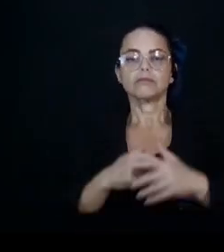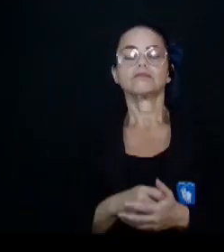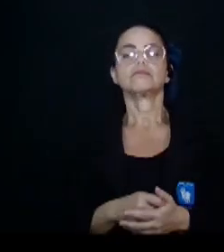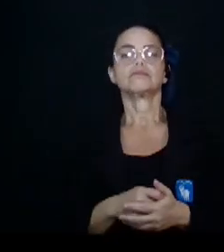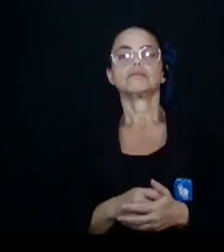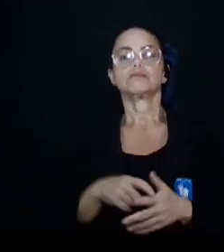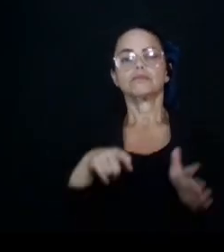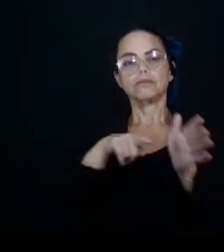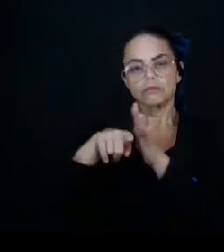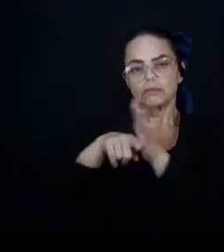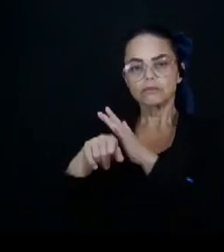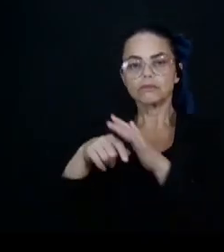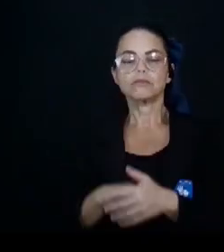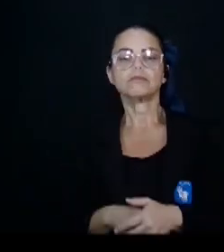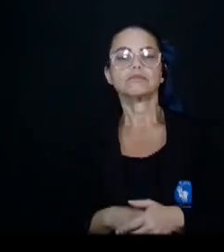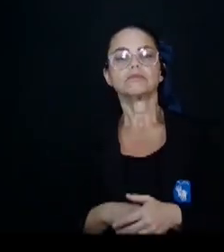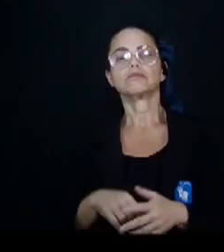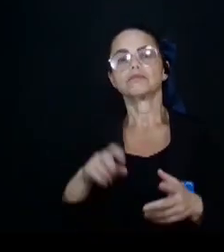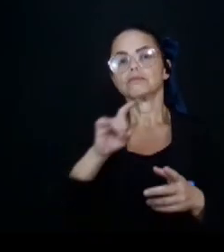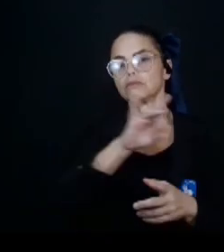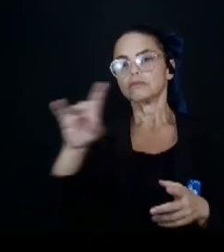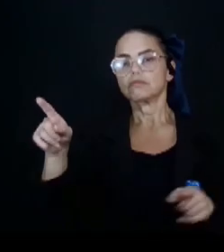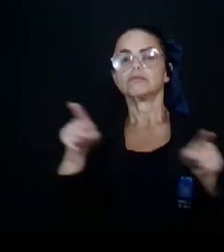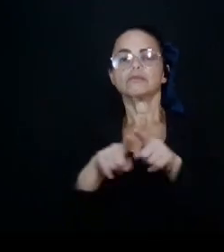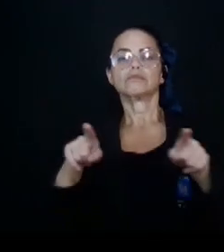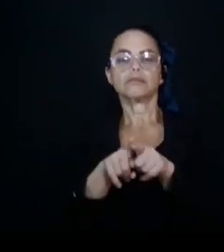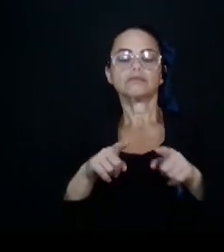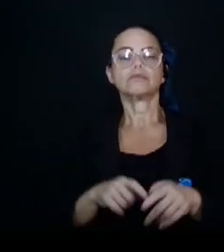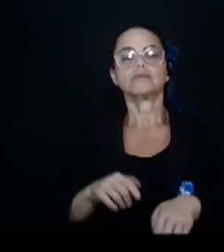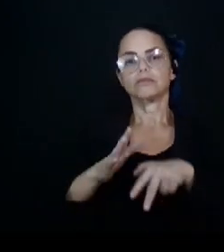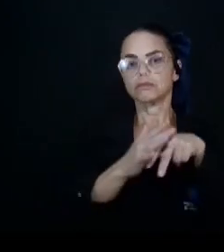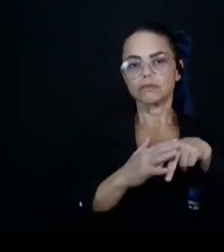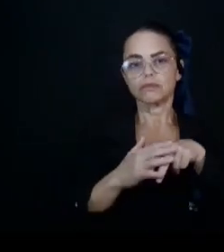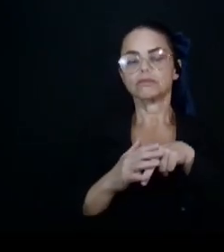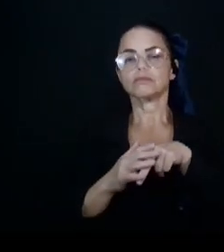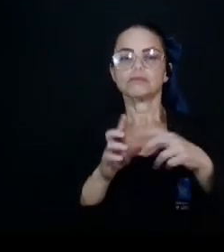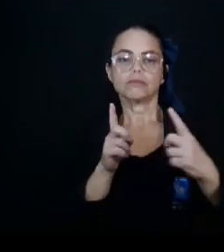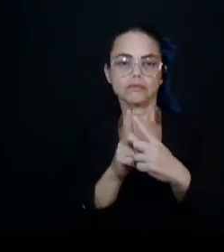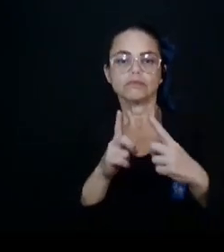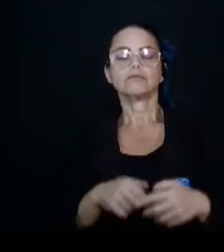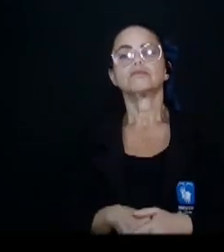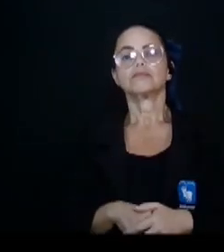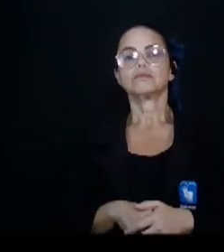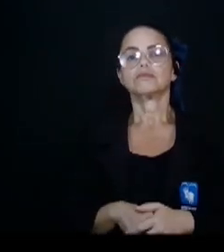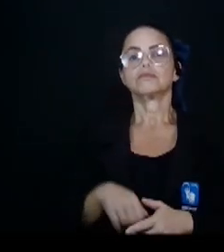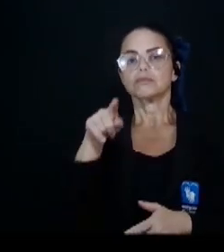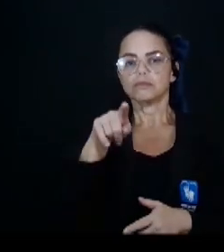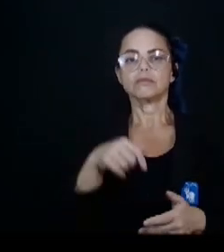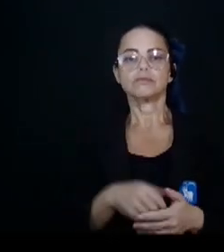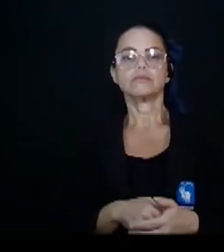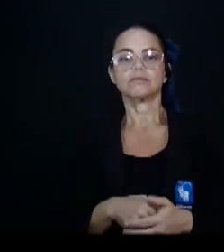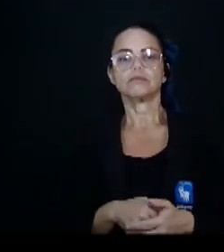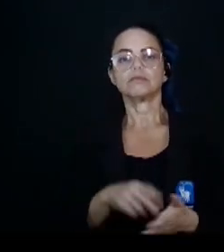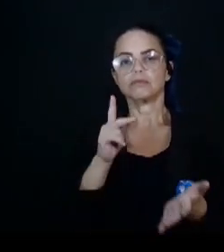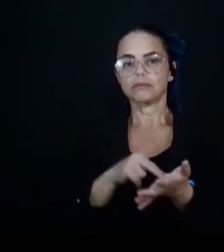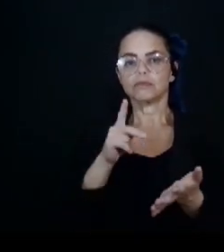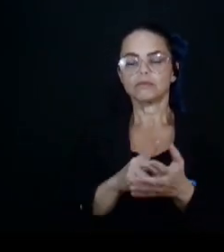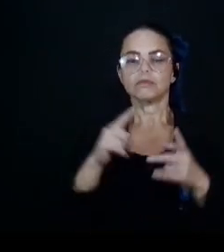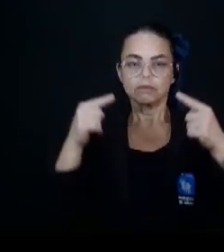os casos também, né, os pacientes diagnosticados. Para vocês é realmente um desafio essa